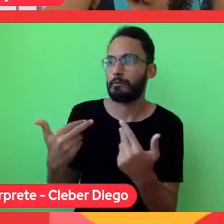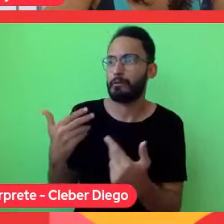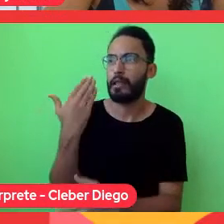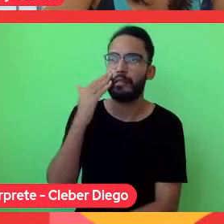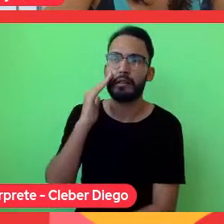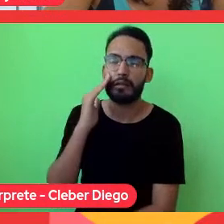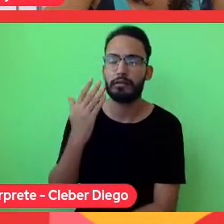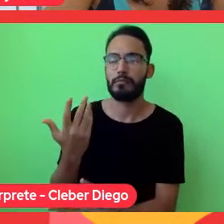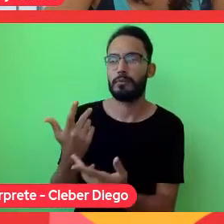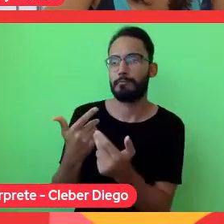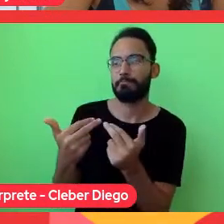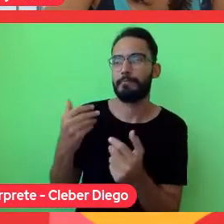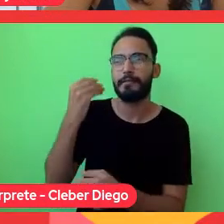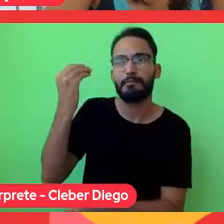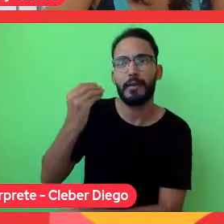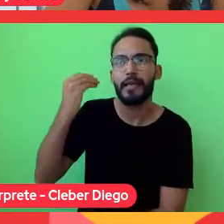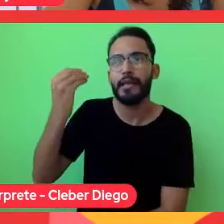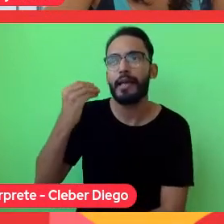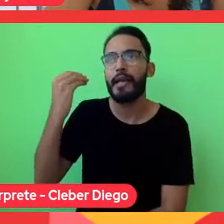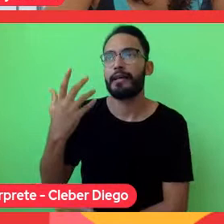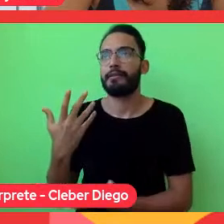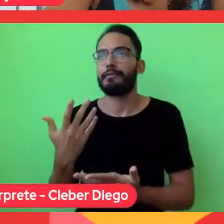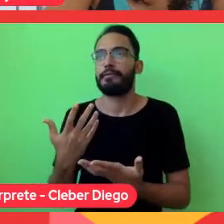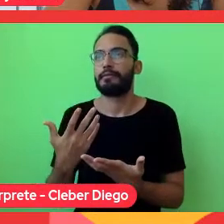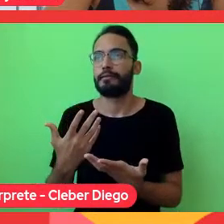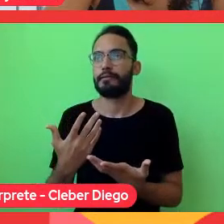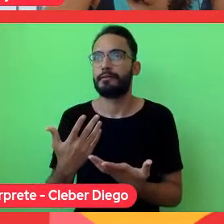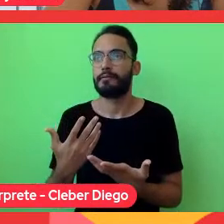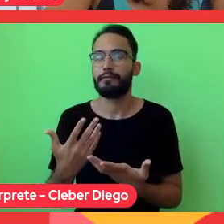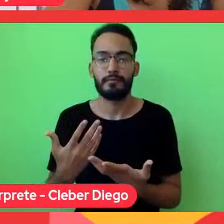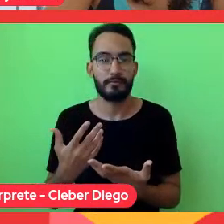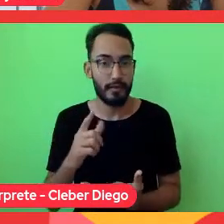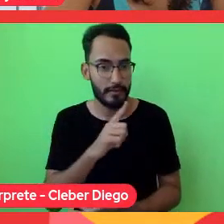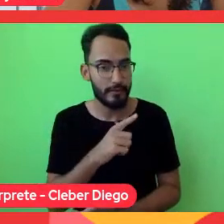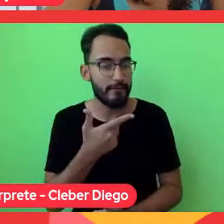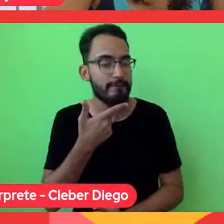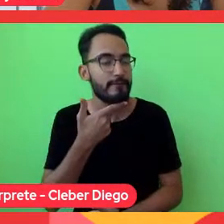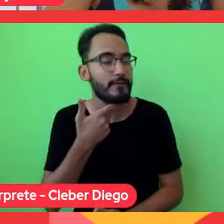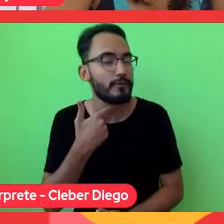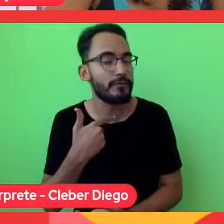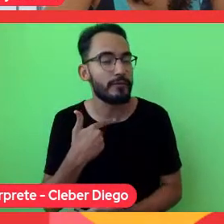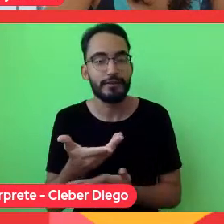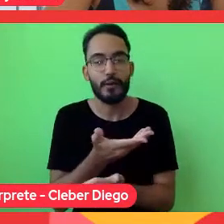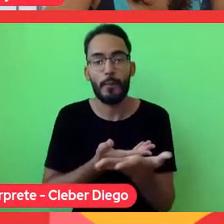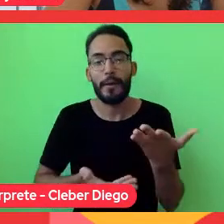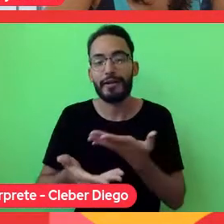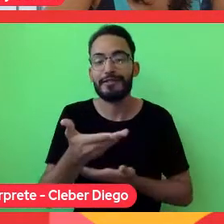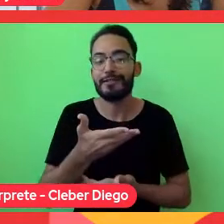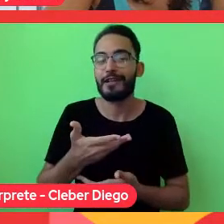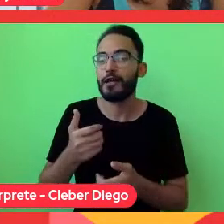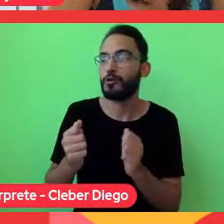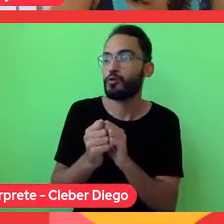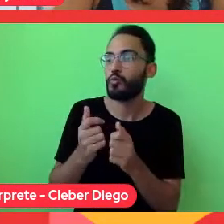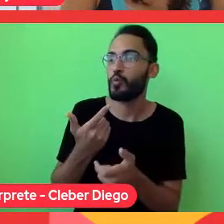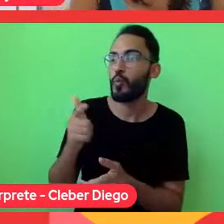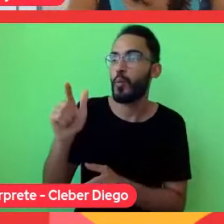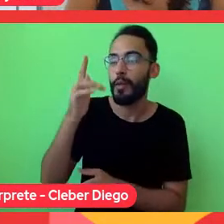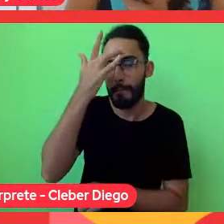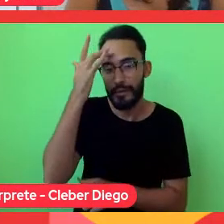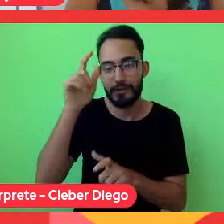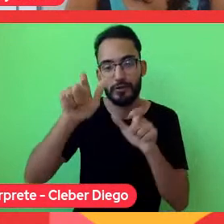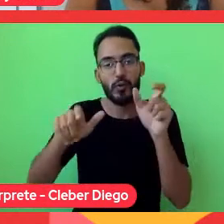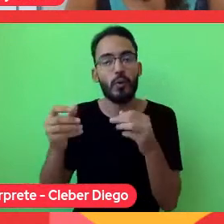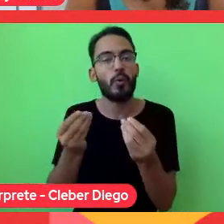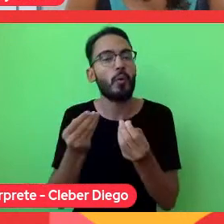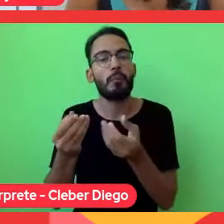de toda aquela experiência que é passada, e aí depois vem aquela vontade de compartilhar isso com as outras pessoas. E como fazer